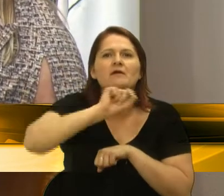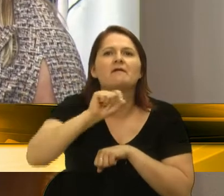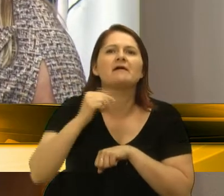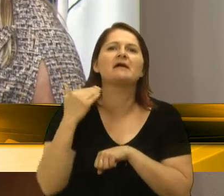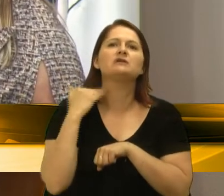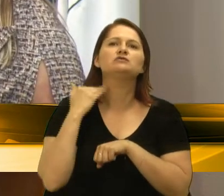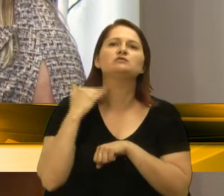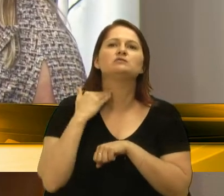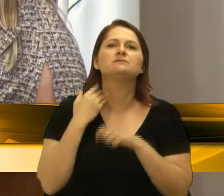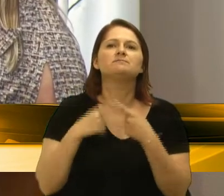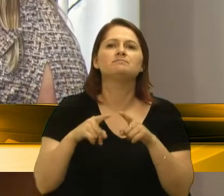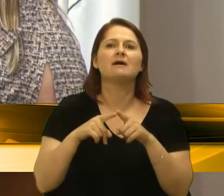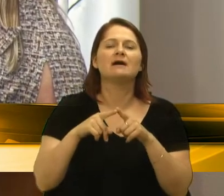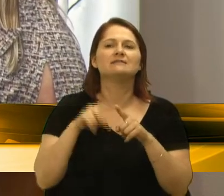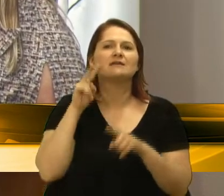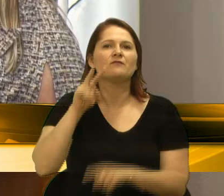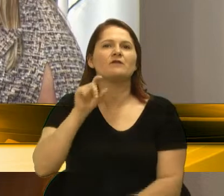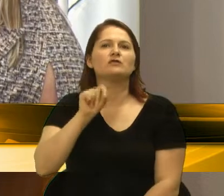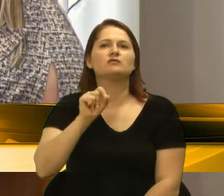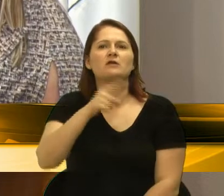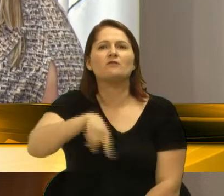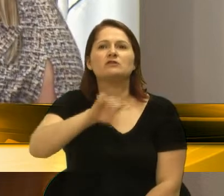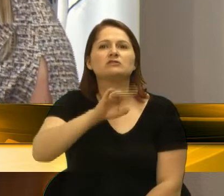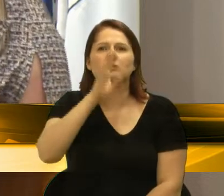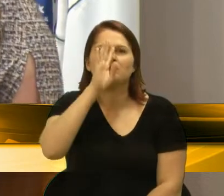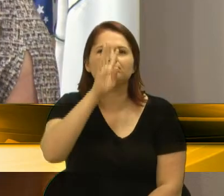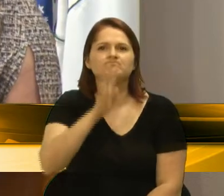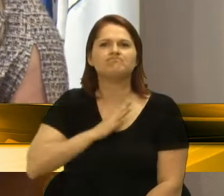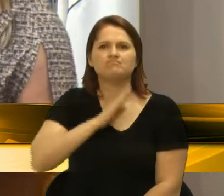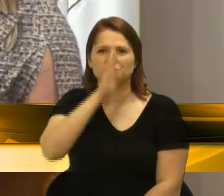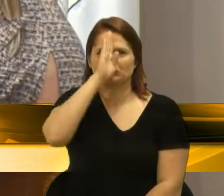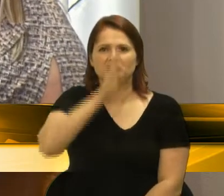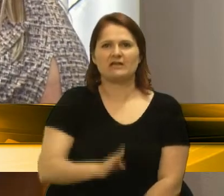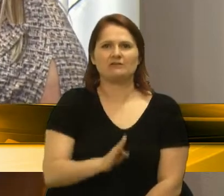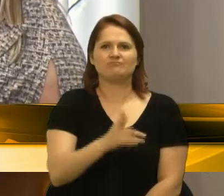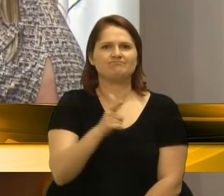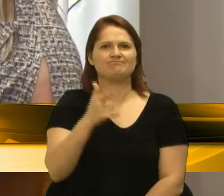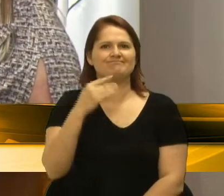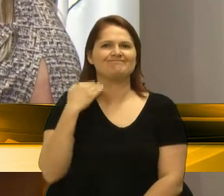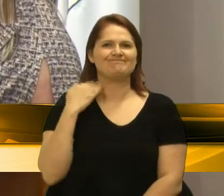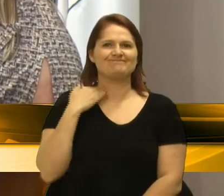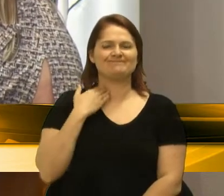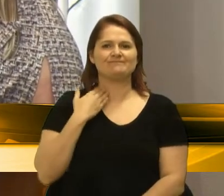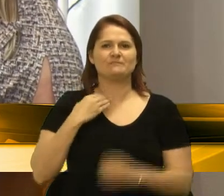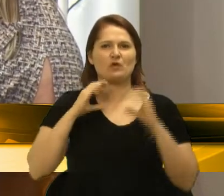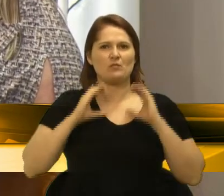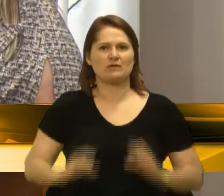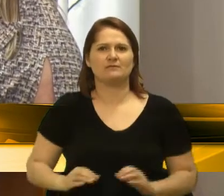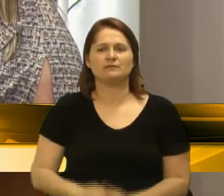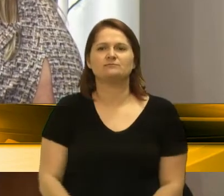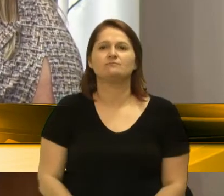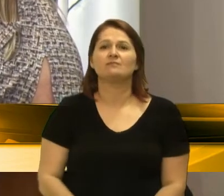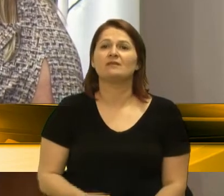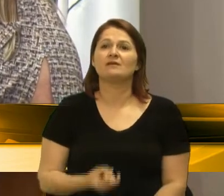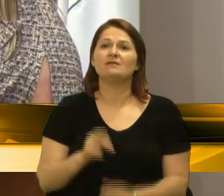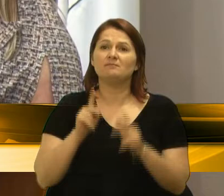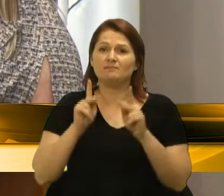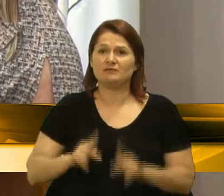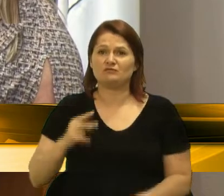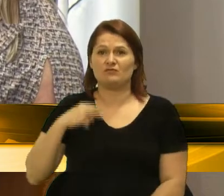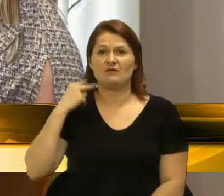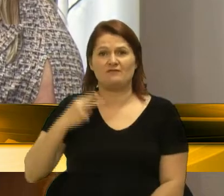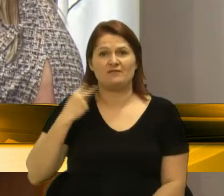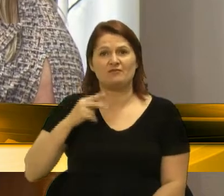aqui senão acusadores. A quem serem juízes, os vereadores que vão